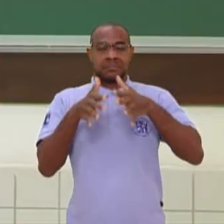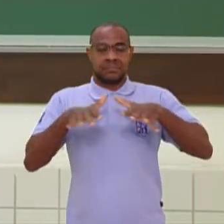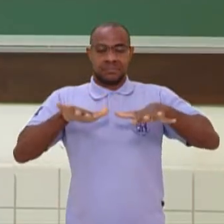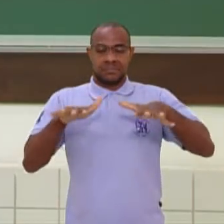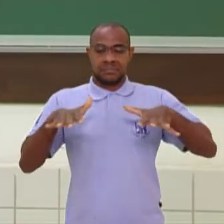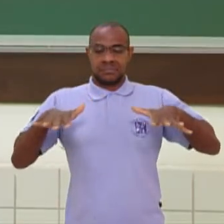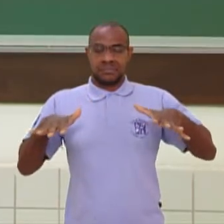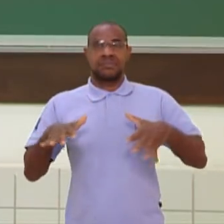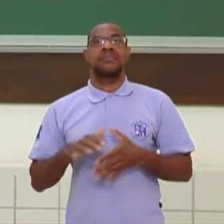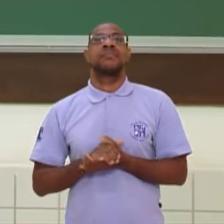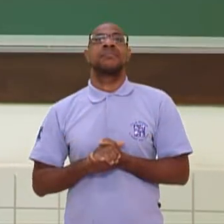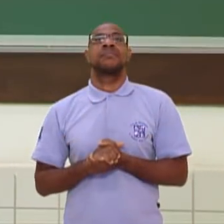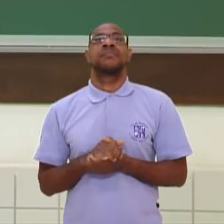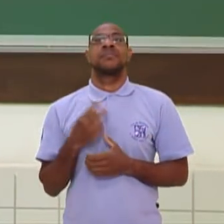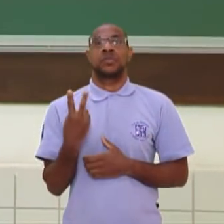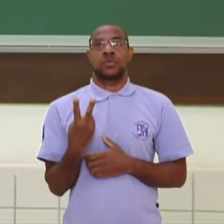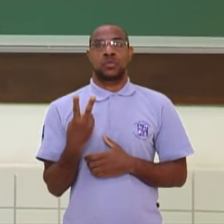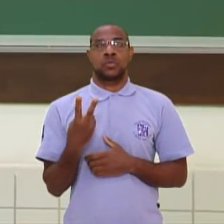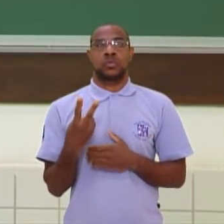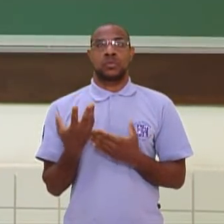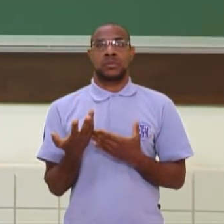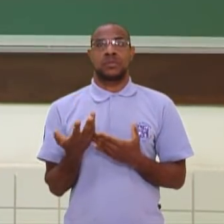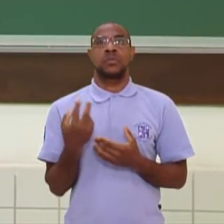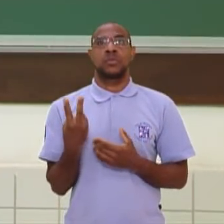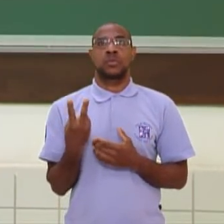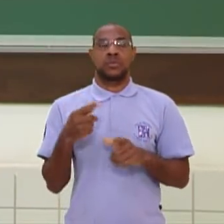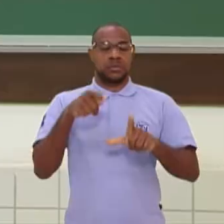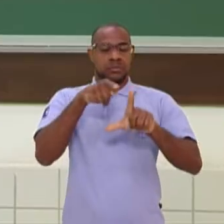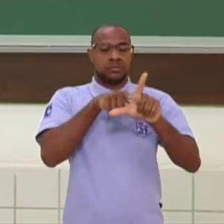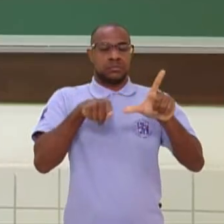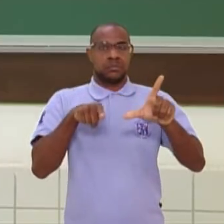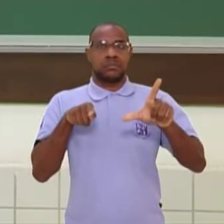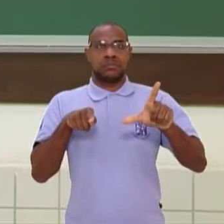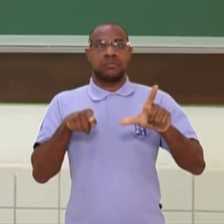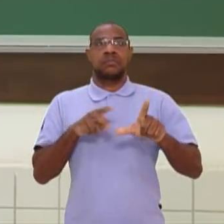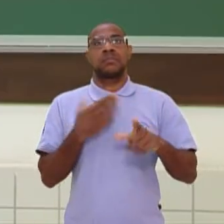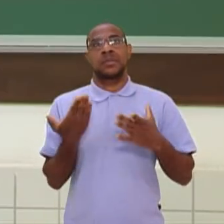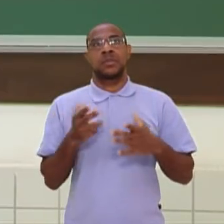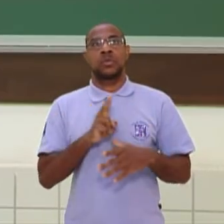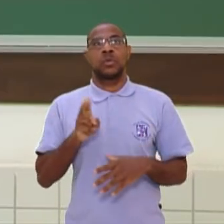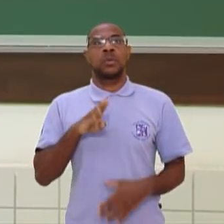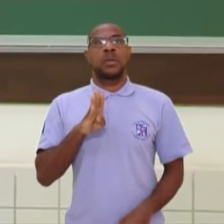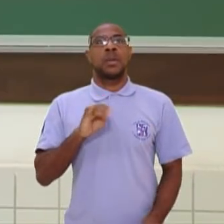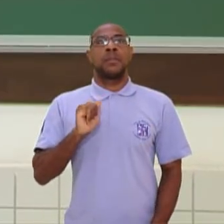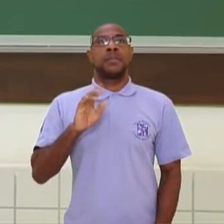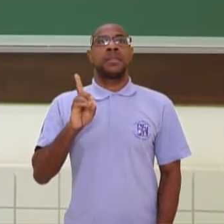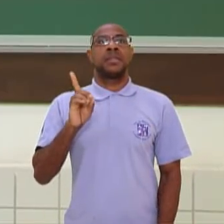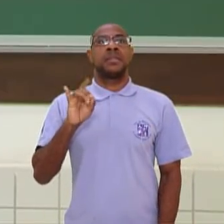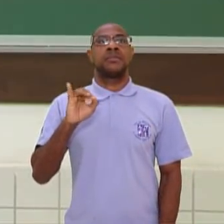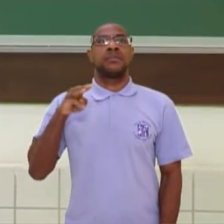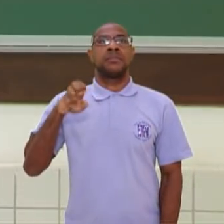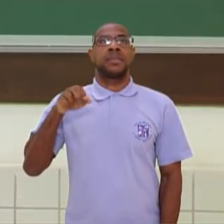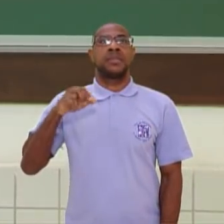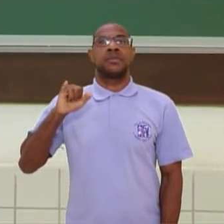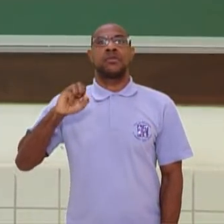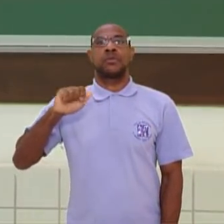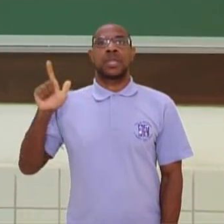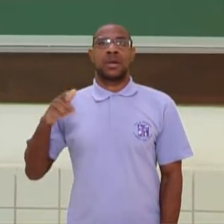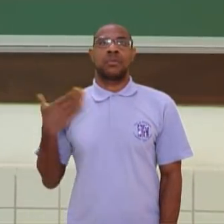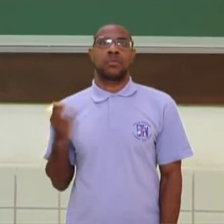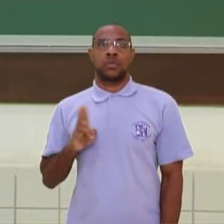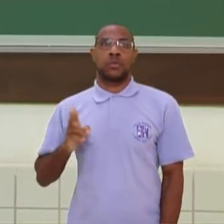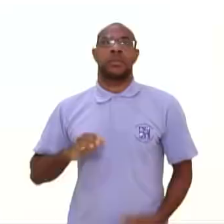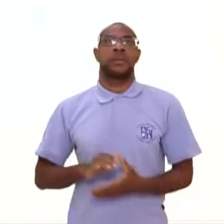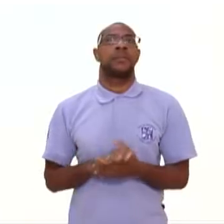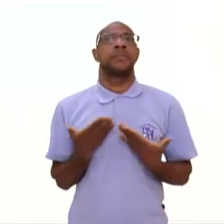em duas frentes de dois eixos distintos. Por isso é chamado então de bidimensional, ok? Vamos à nossa próxima